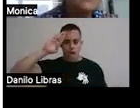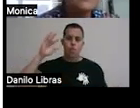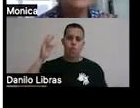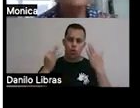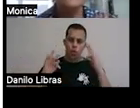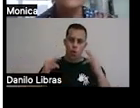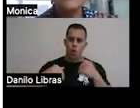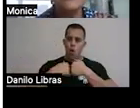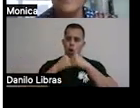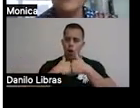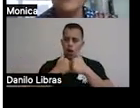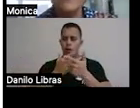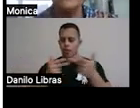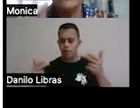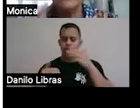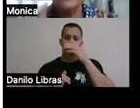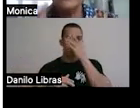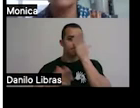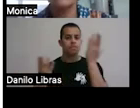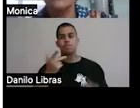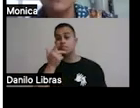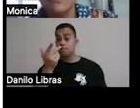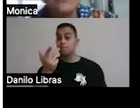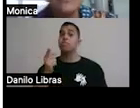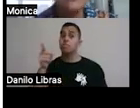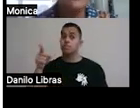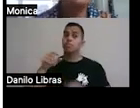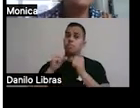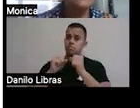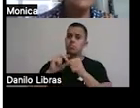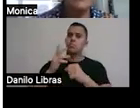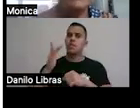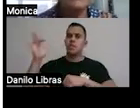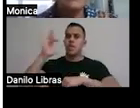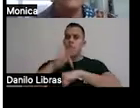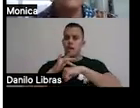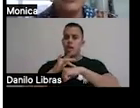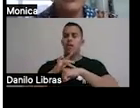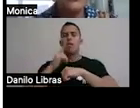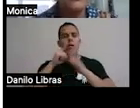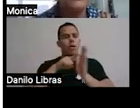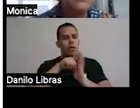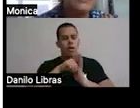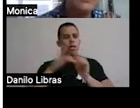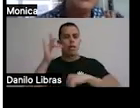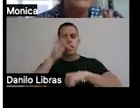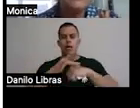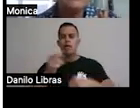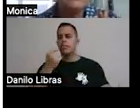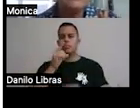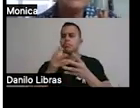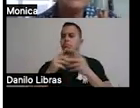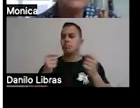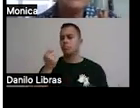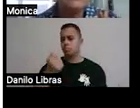né? Aí fala, bueno, você deve estar com dengue. Aí se trata para dengue, dá um soro e pronto, mas a pessoa poderia